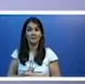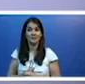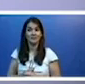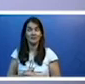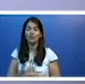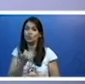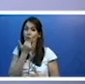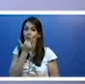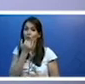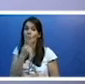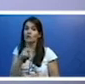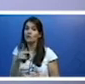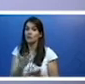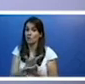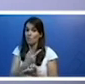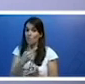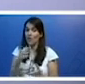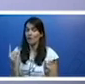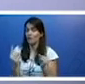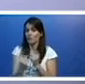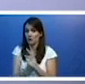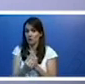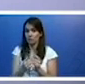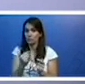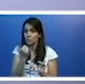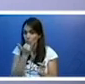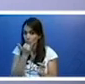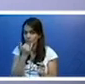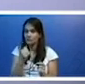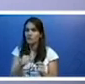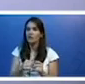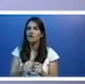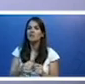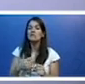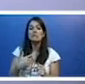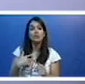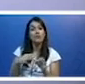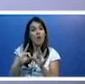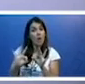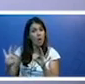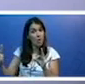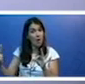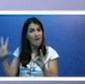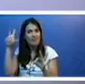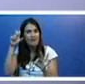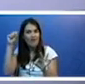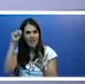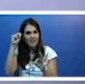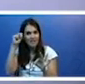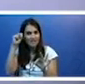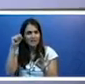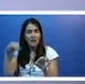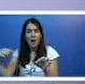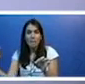mais longe do neutro, eu inverti aqui as coisas. Quanto mais longe do neutro, né, mais forte é a base. Quanto mais